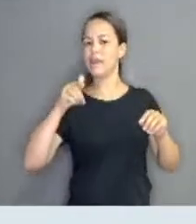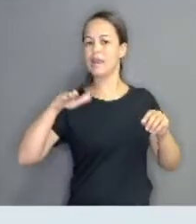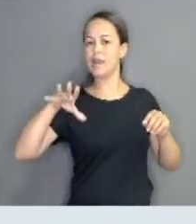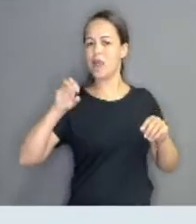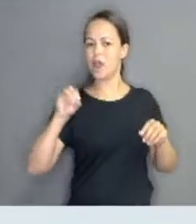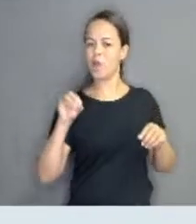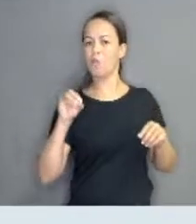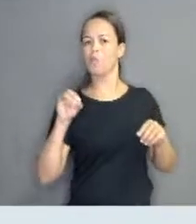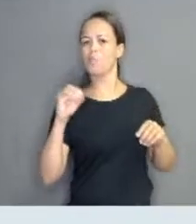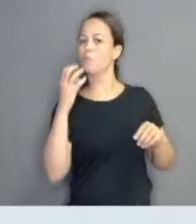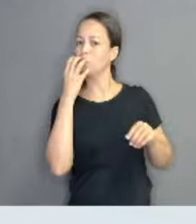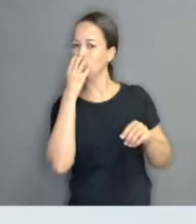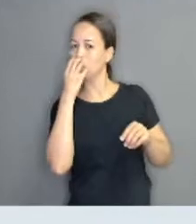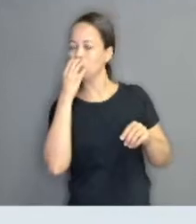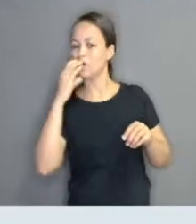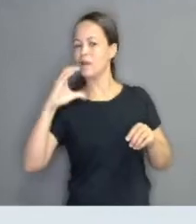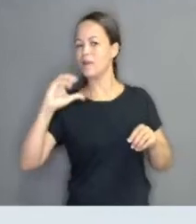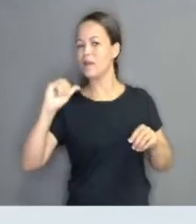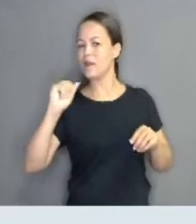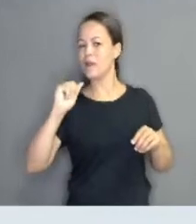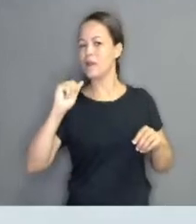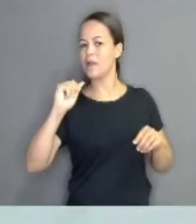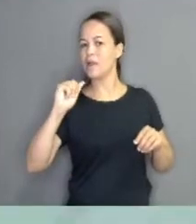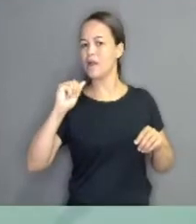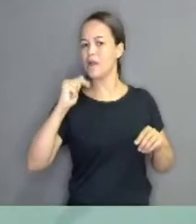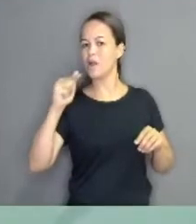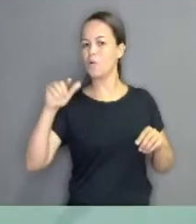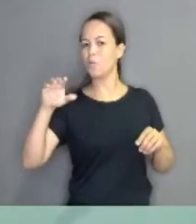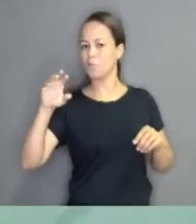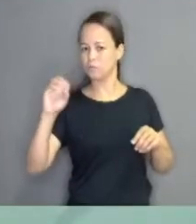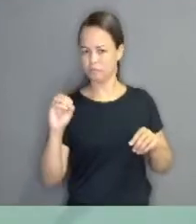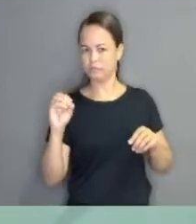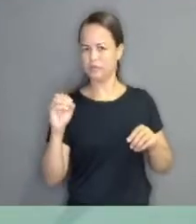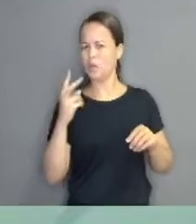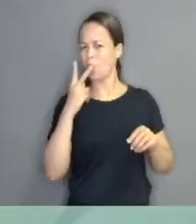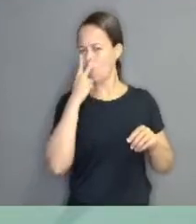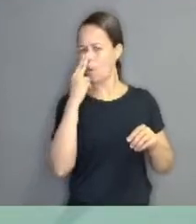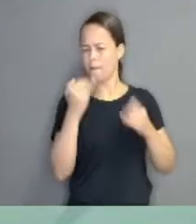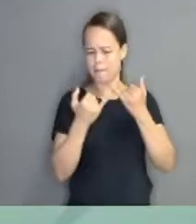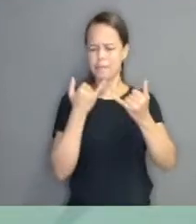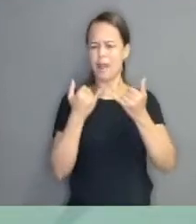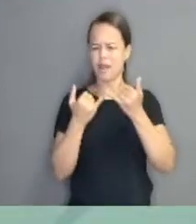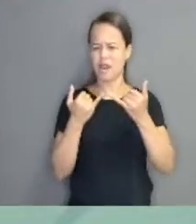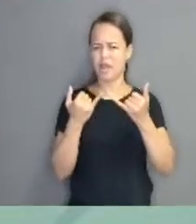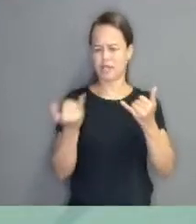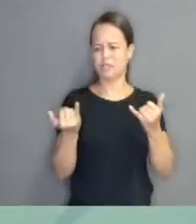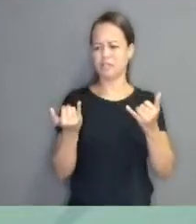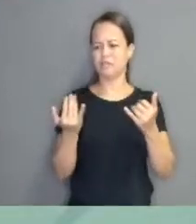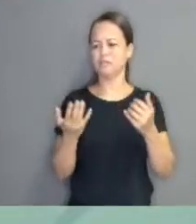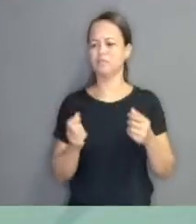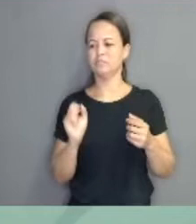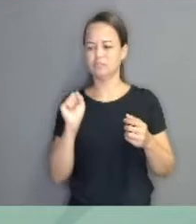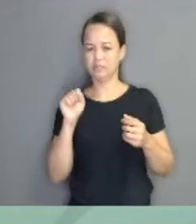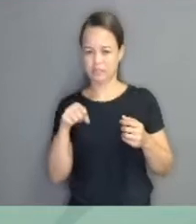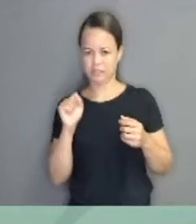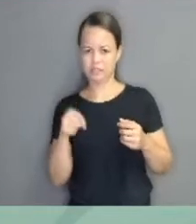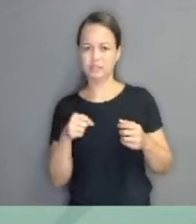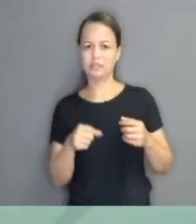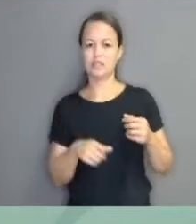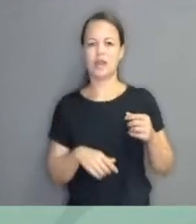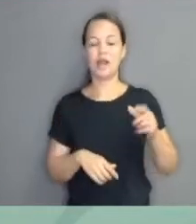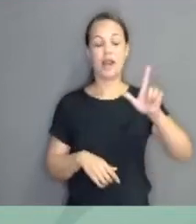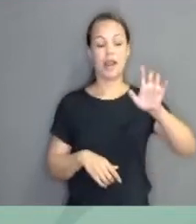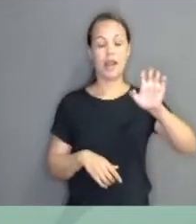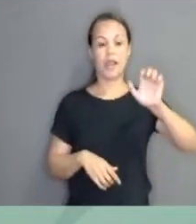Leão cão tem um sonzinho parecido não tem pessoal tem sim